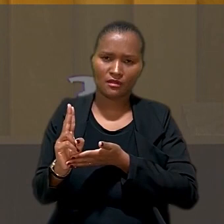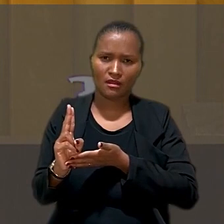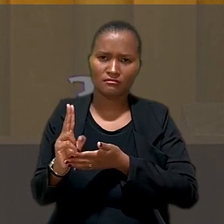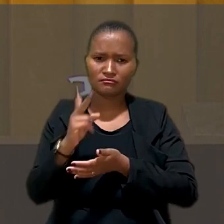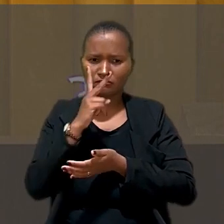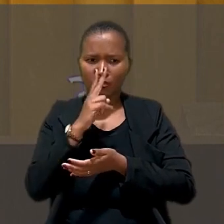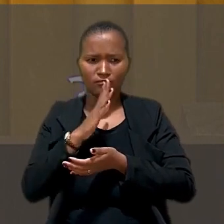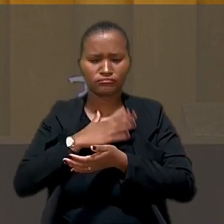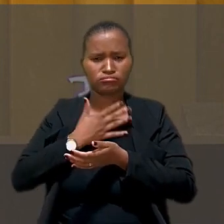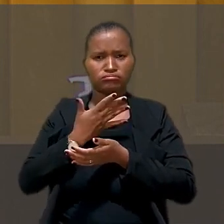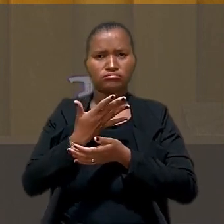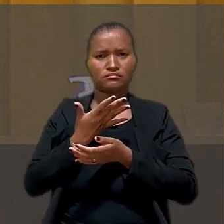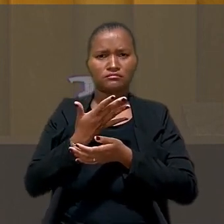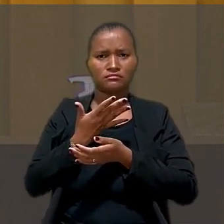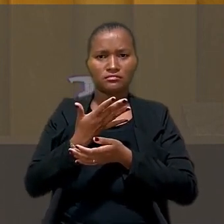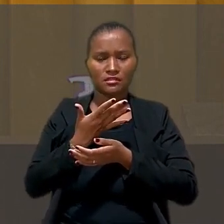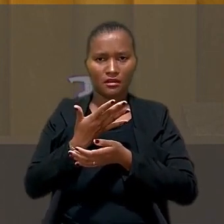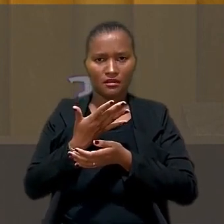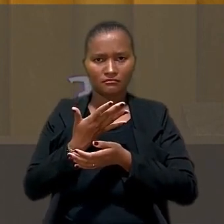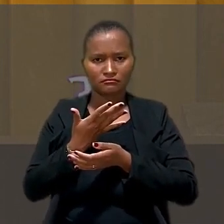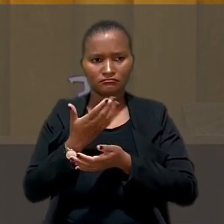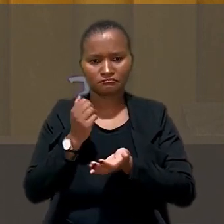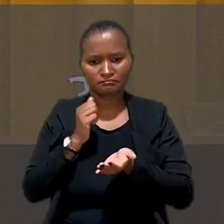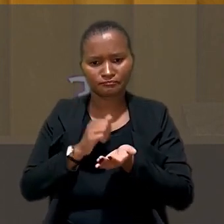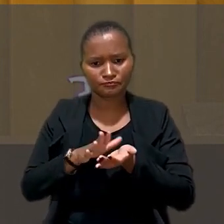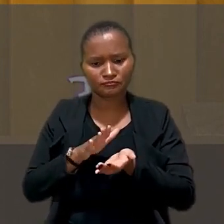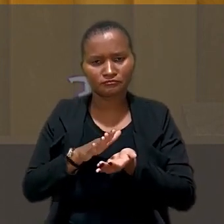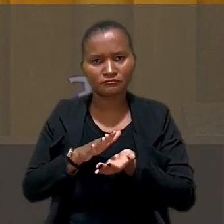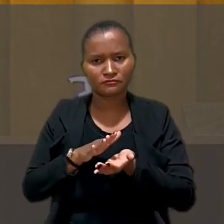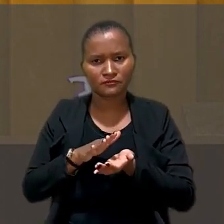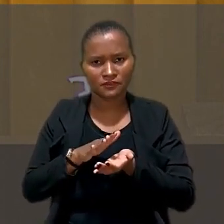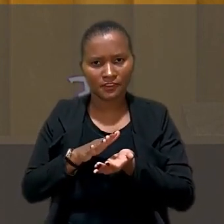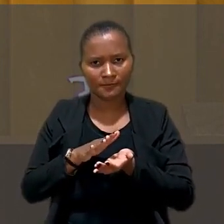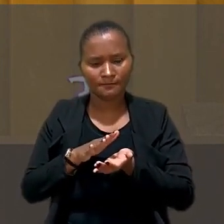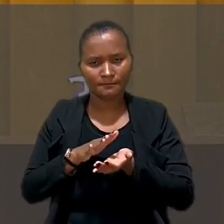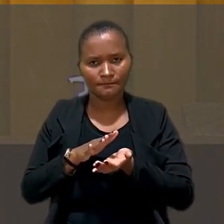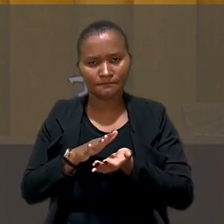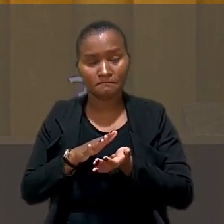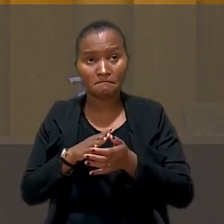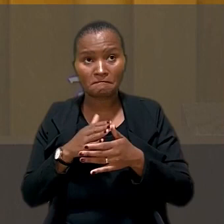venha a ser surpreendido com esse ato demissional,